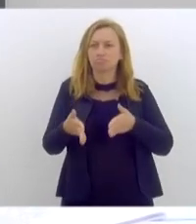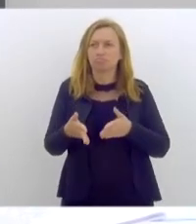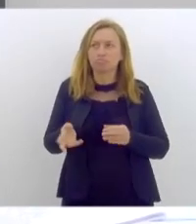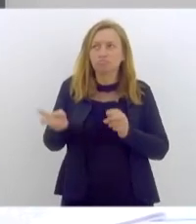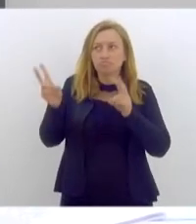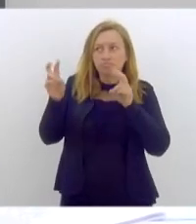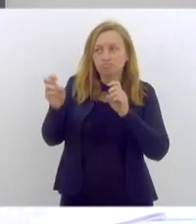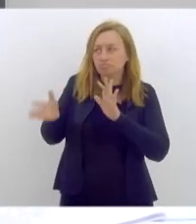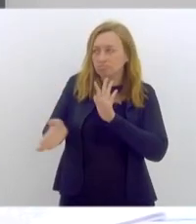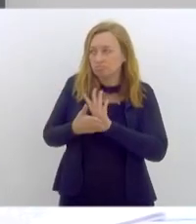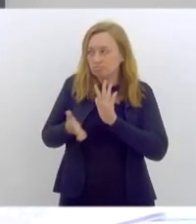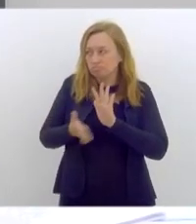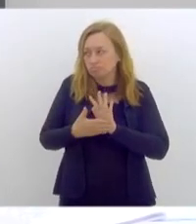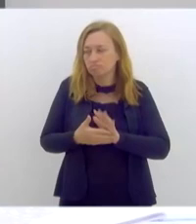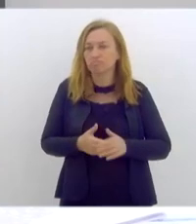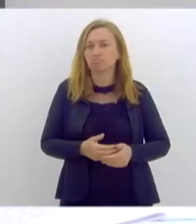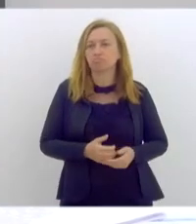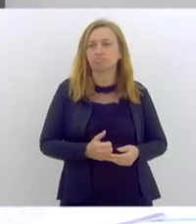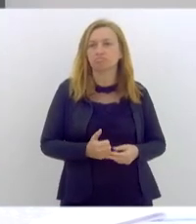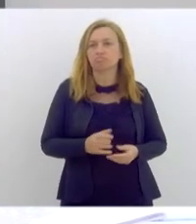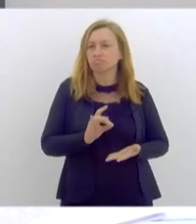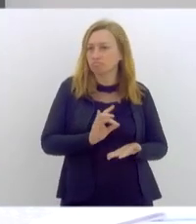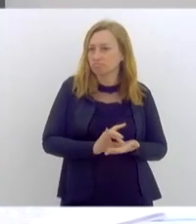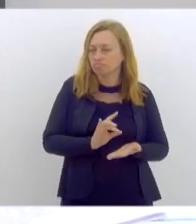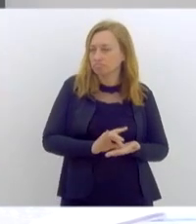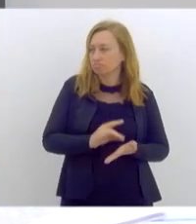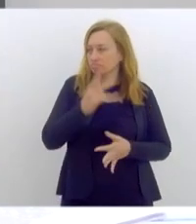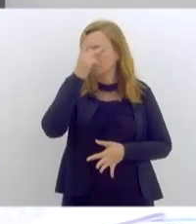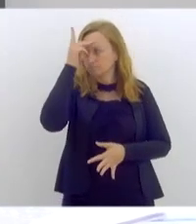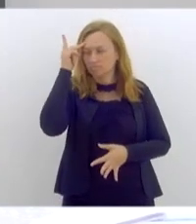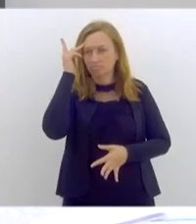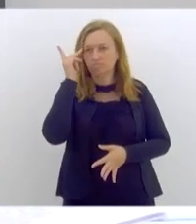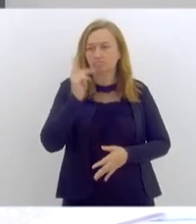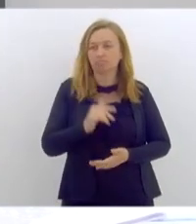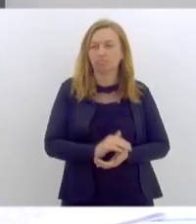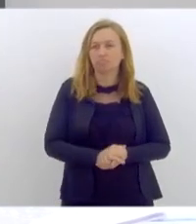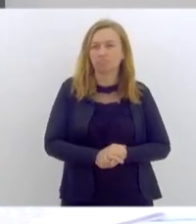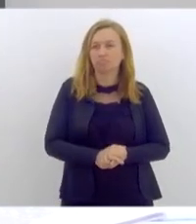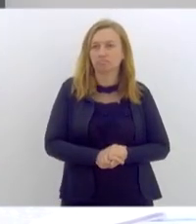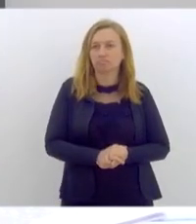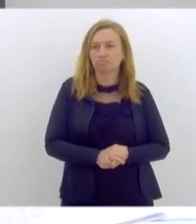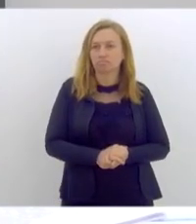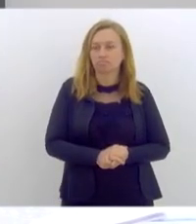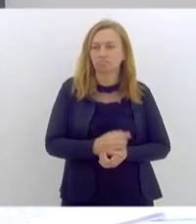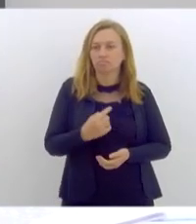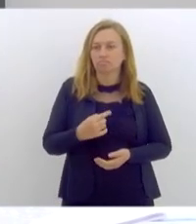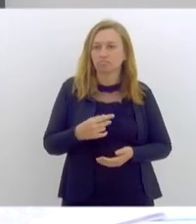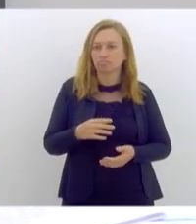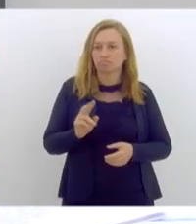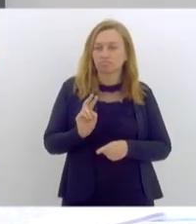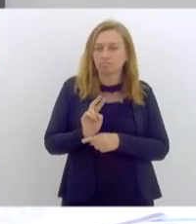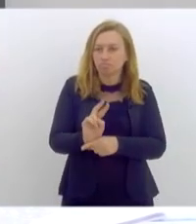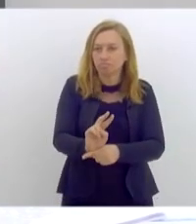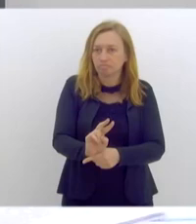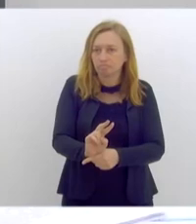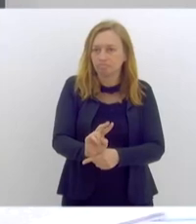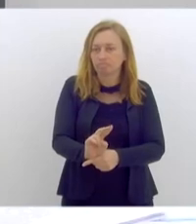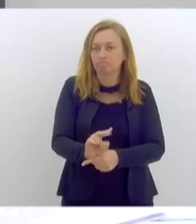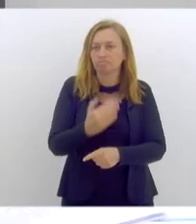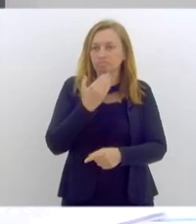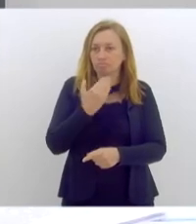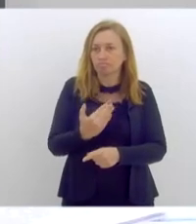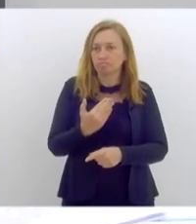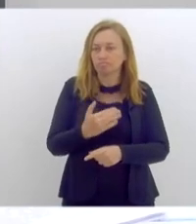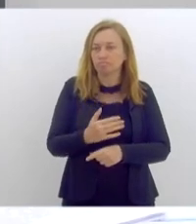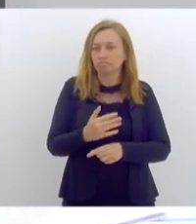proposta é que realmente essas pessoas ao correrem atrás desse empréstimo Que